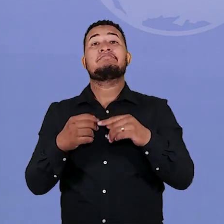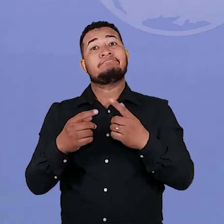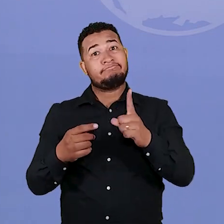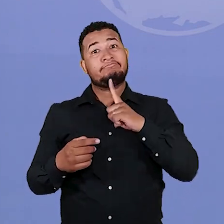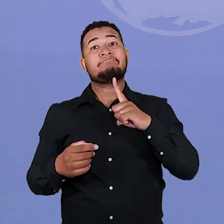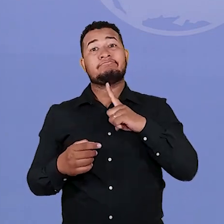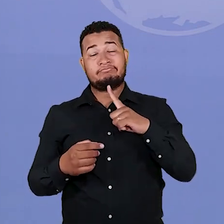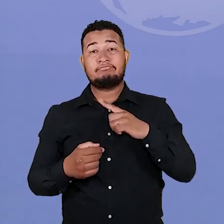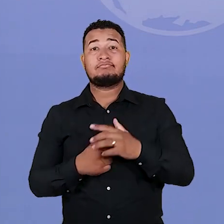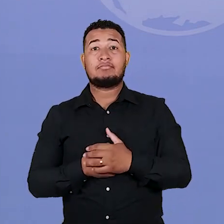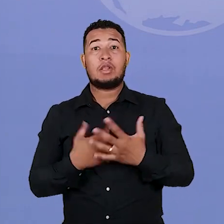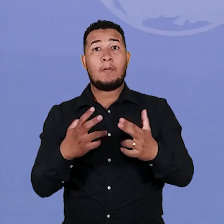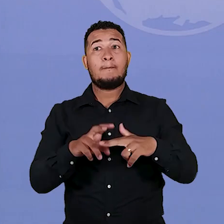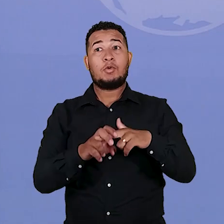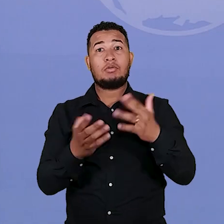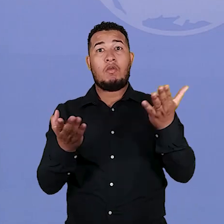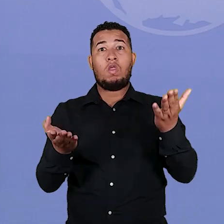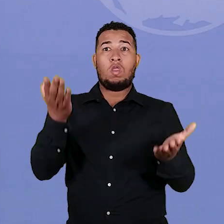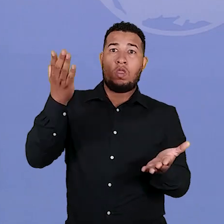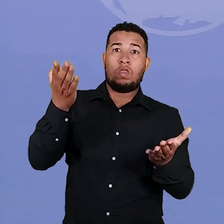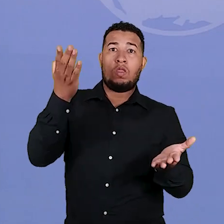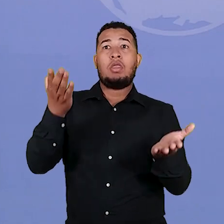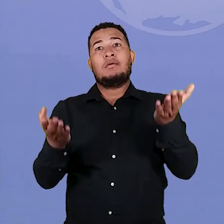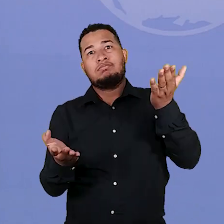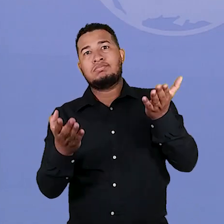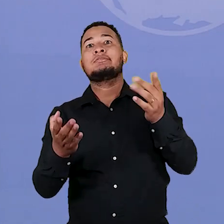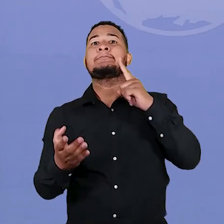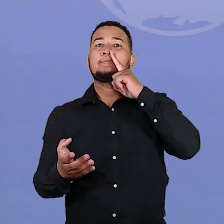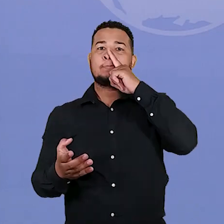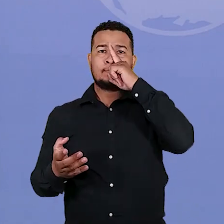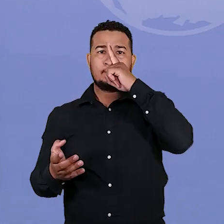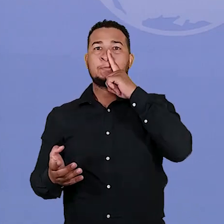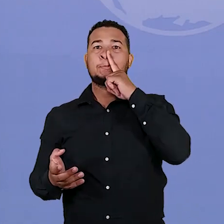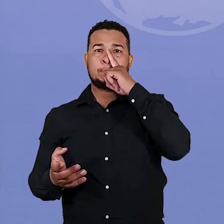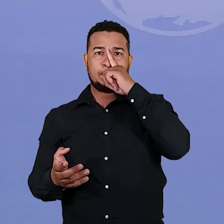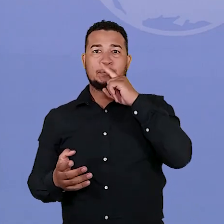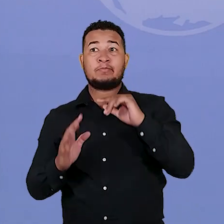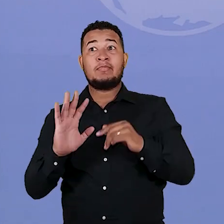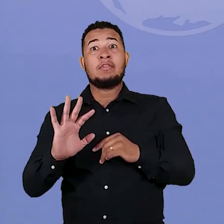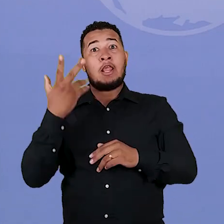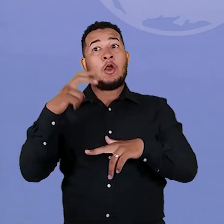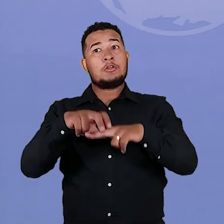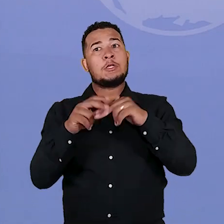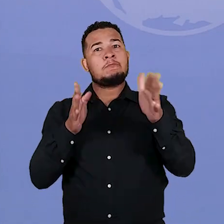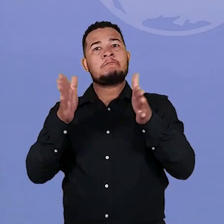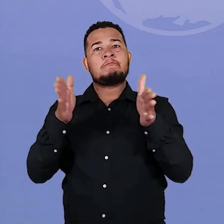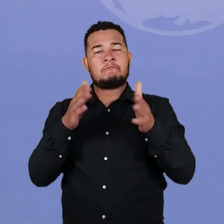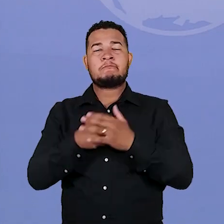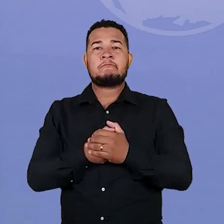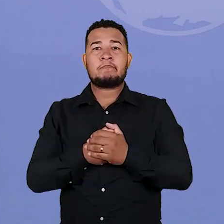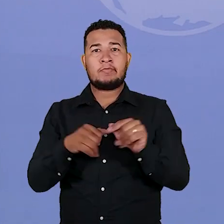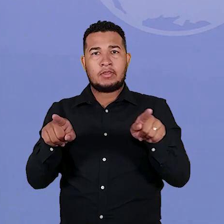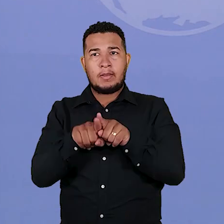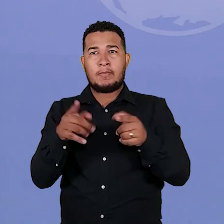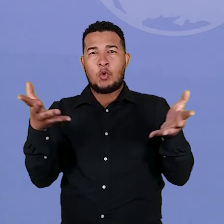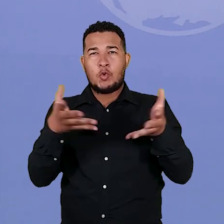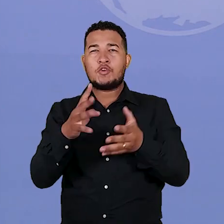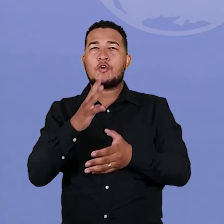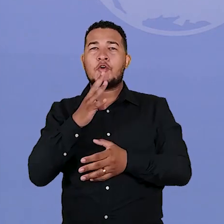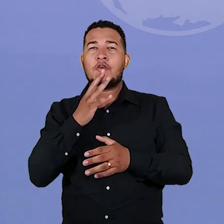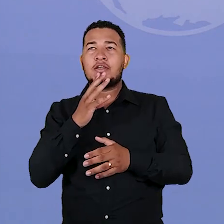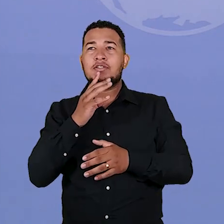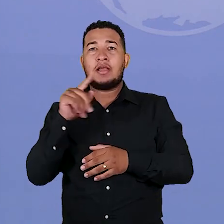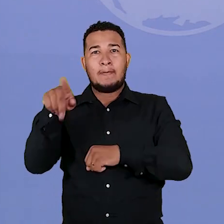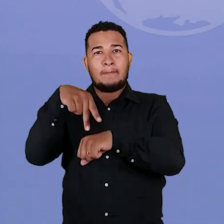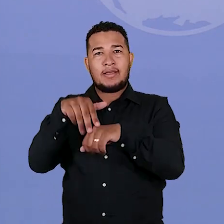nada, não vai dar nada. E deu muita coisa, tá? Então, muito desequilíbrio ambiental aconteceu a partir daí.